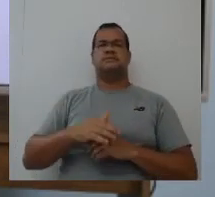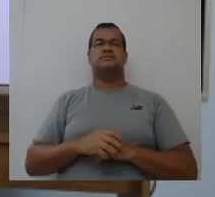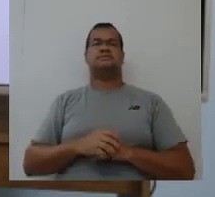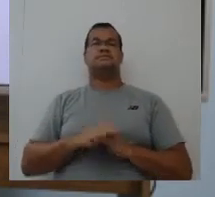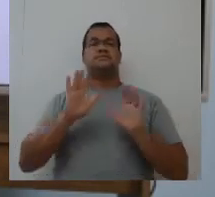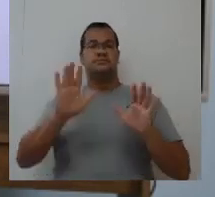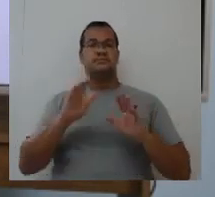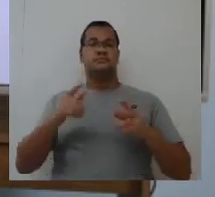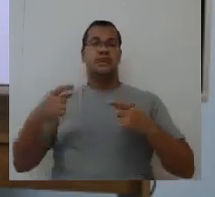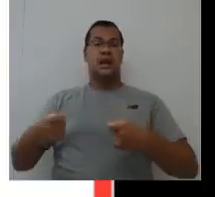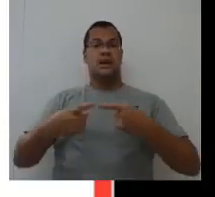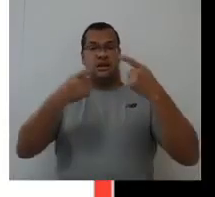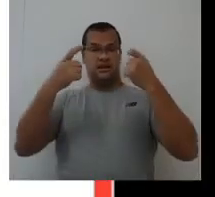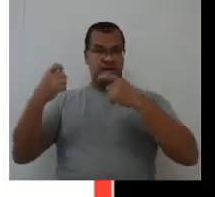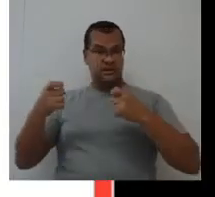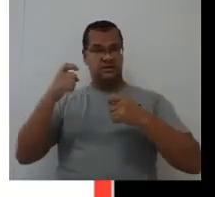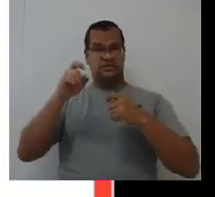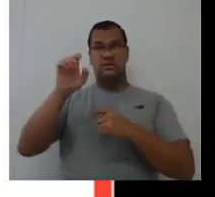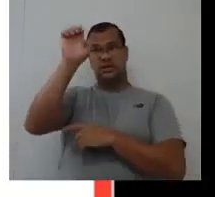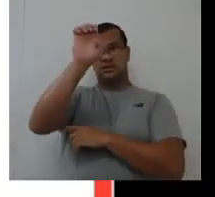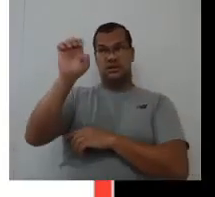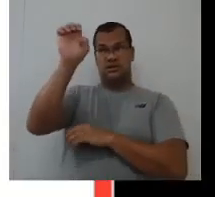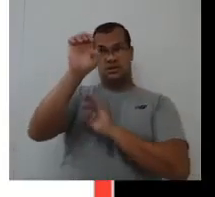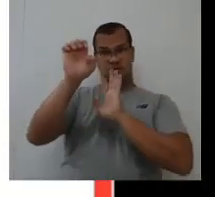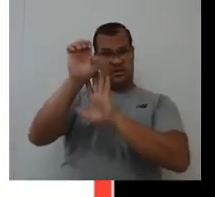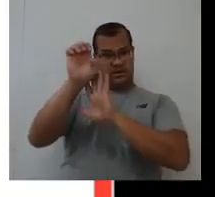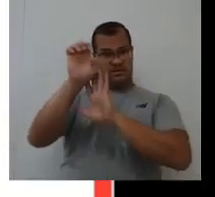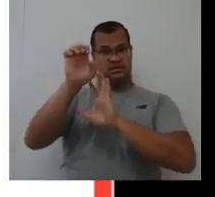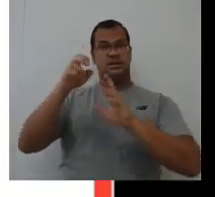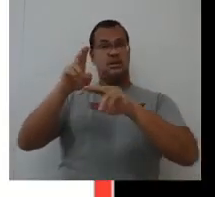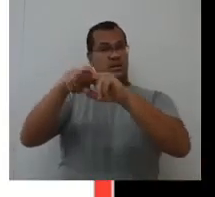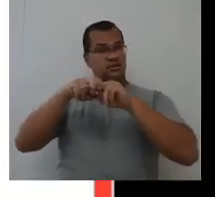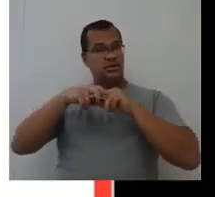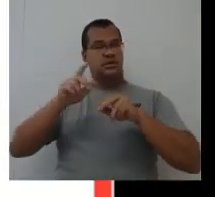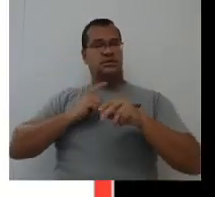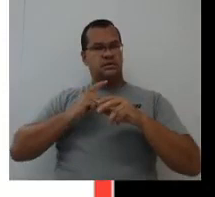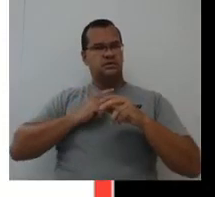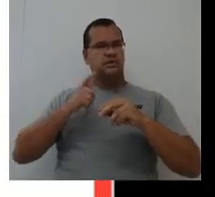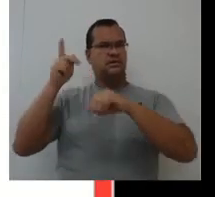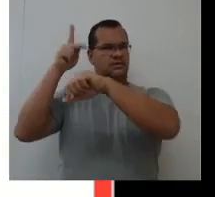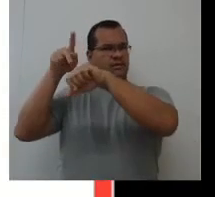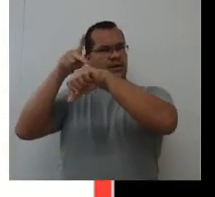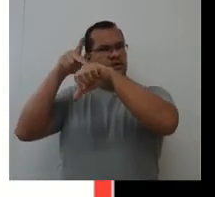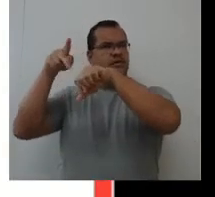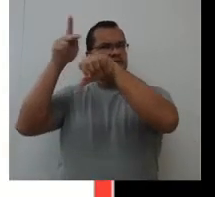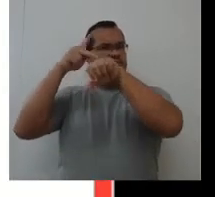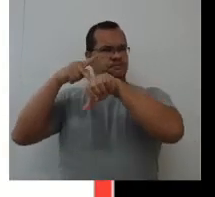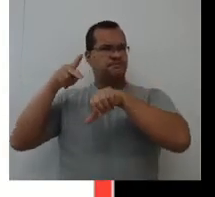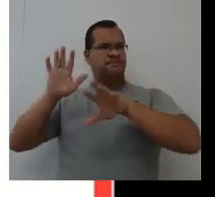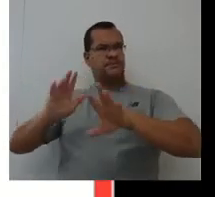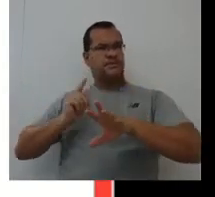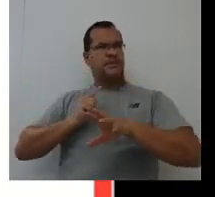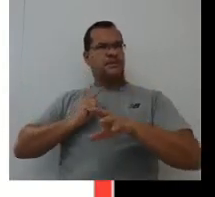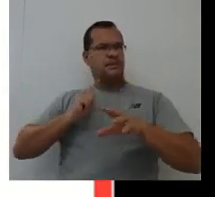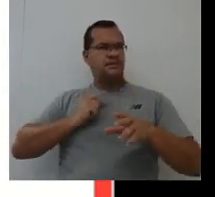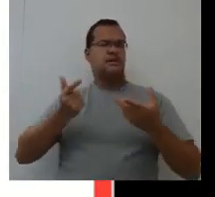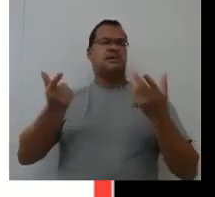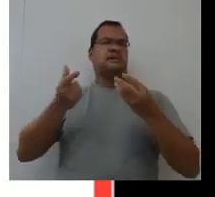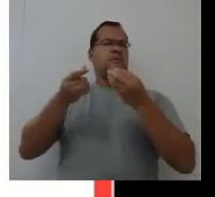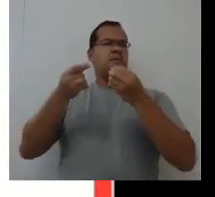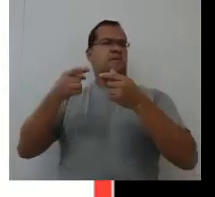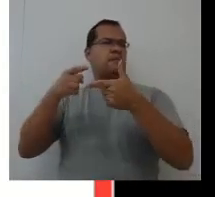A guerra se deu no continente europeu. Com isso, as nações envolvidas diretamente no conflito passaram por grandes crises econômicas